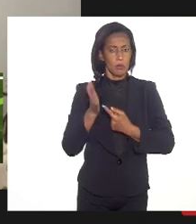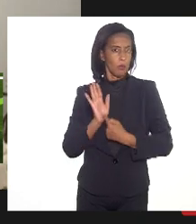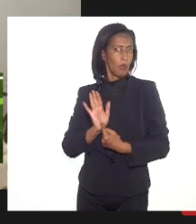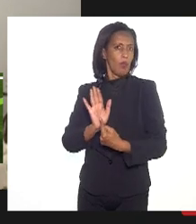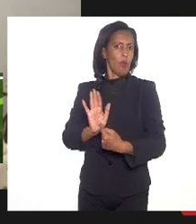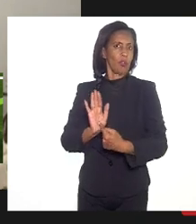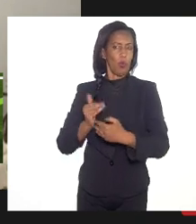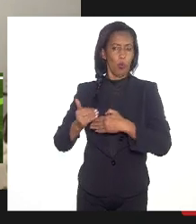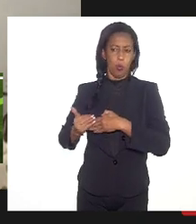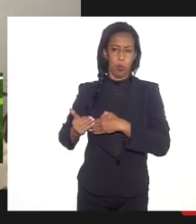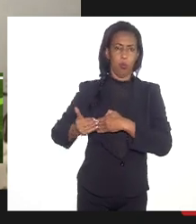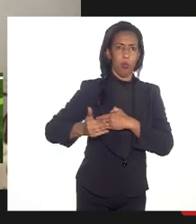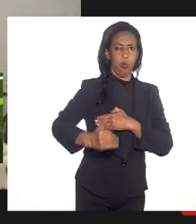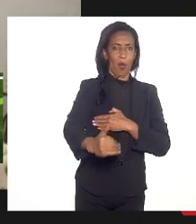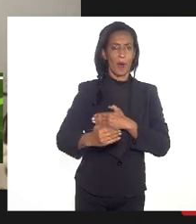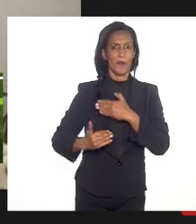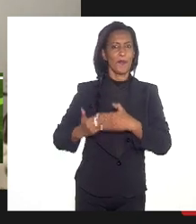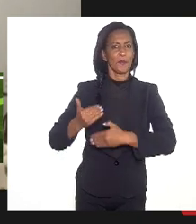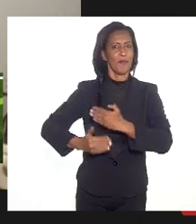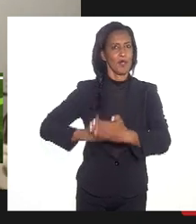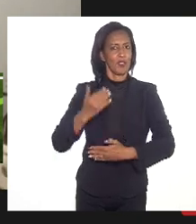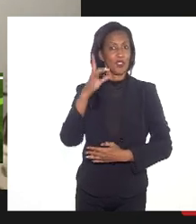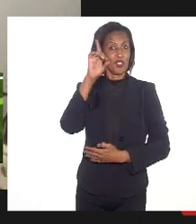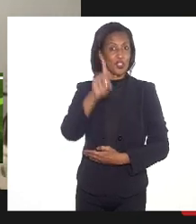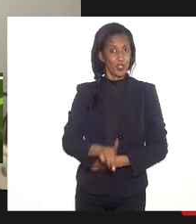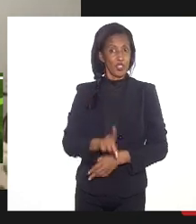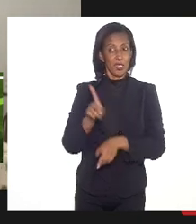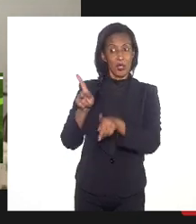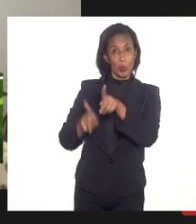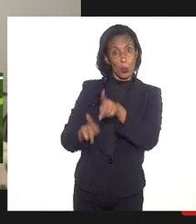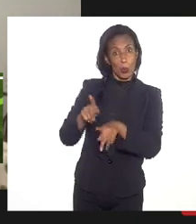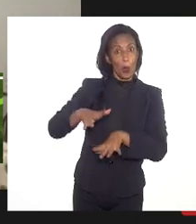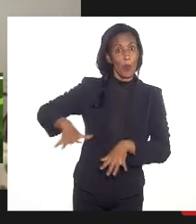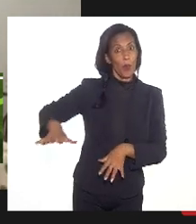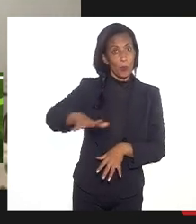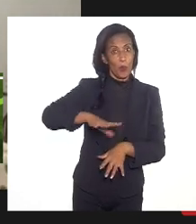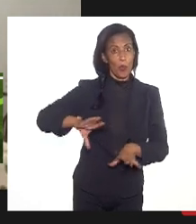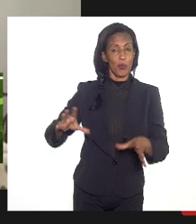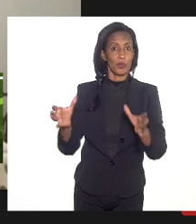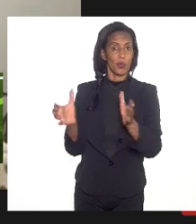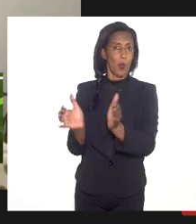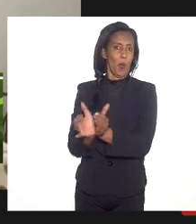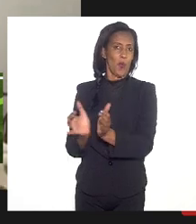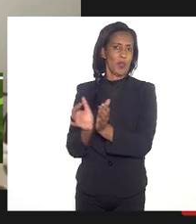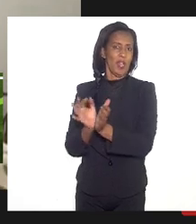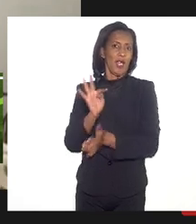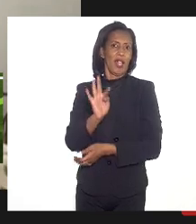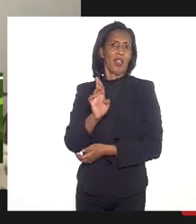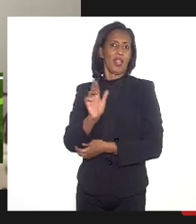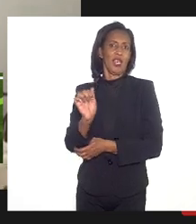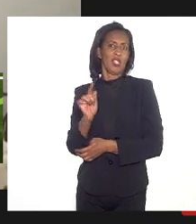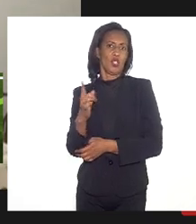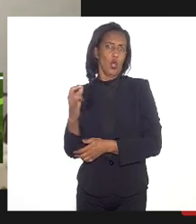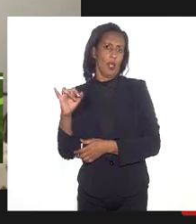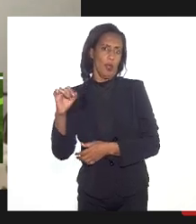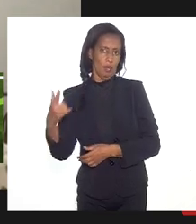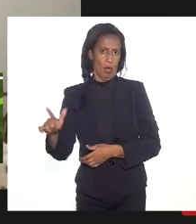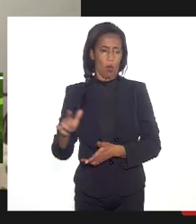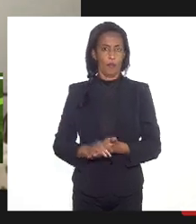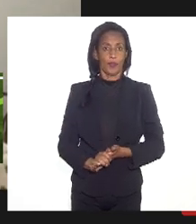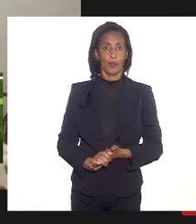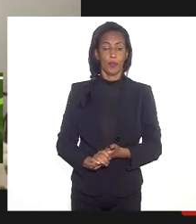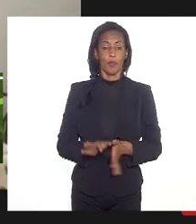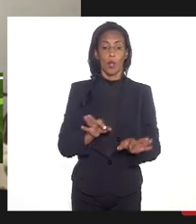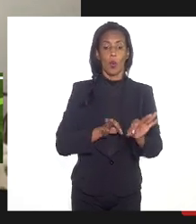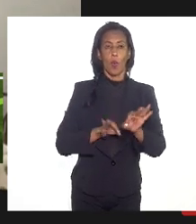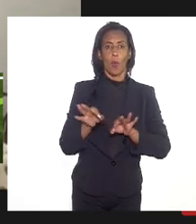um avanço no processo de garantia de direitos dos povos e comunidades tradicionais do estado do Rio de Janeiro. O plano toca